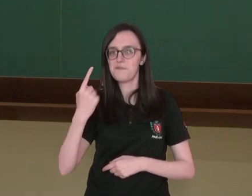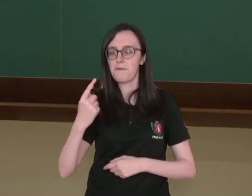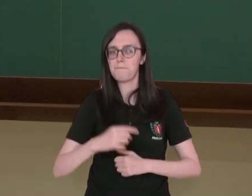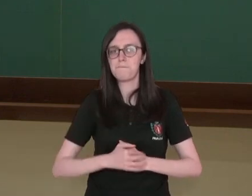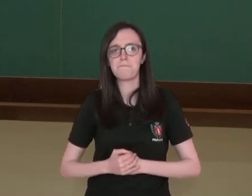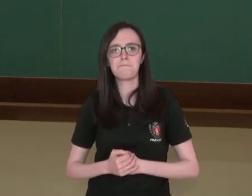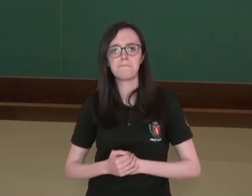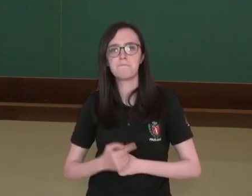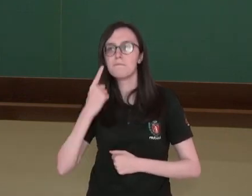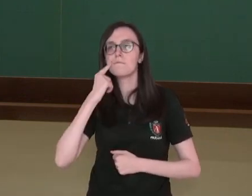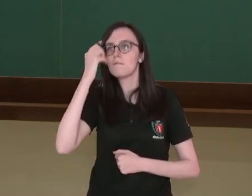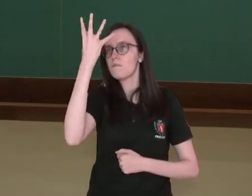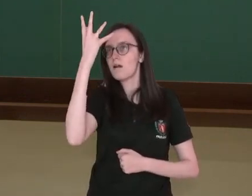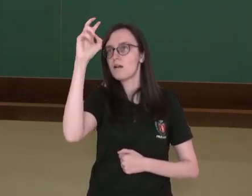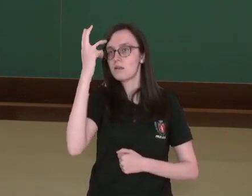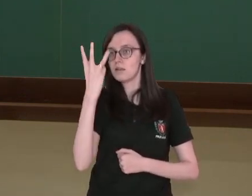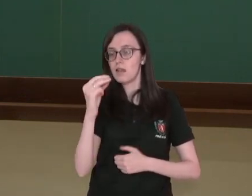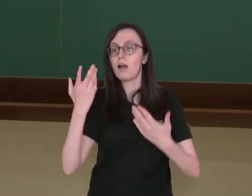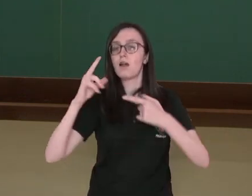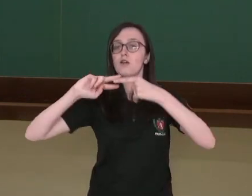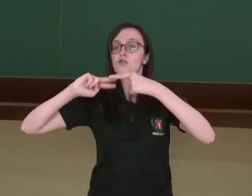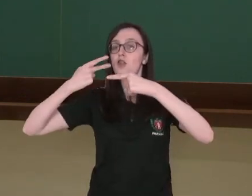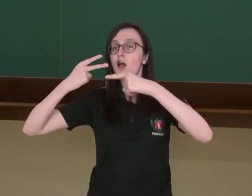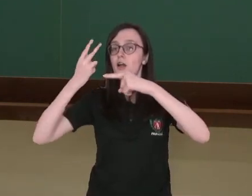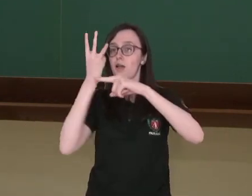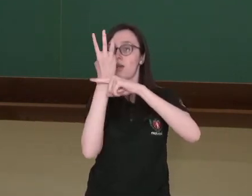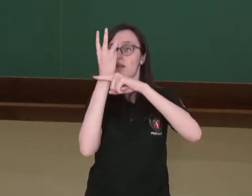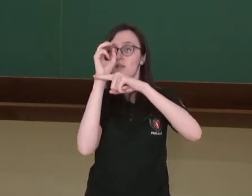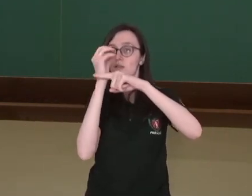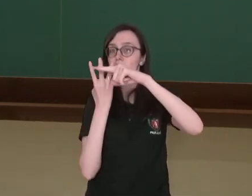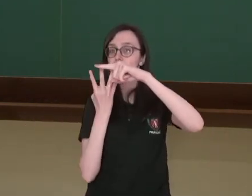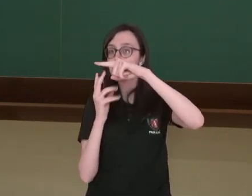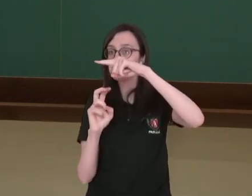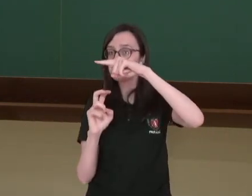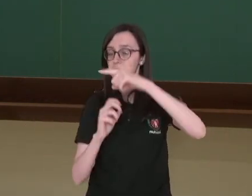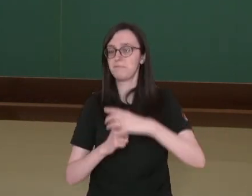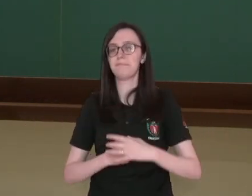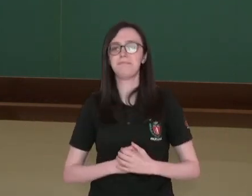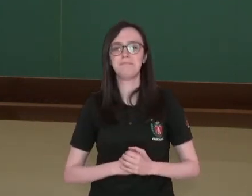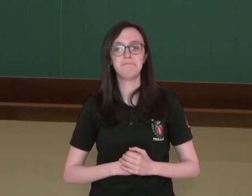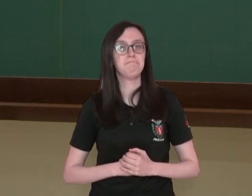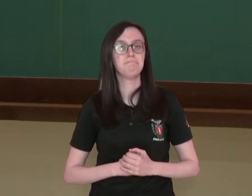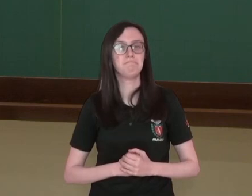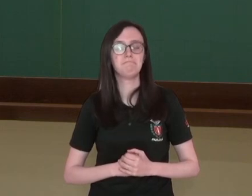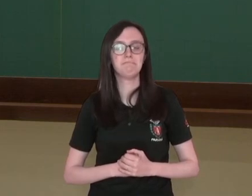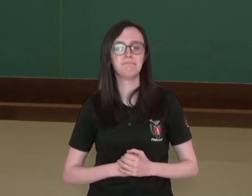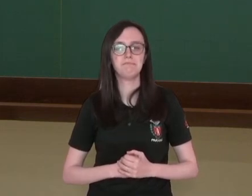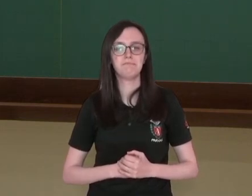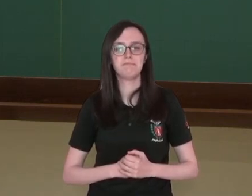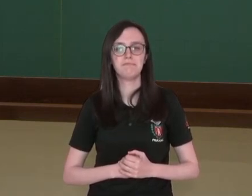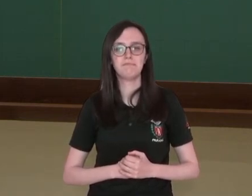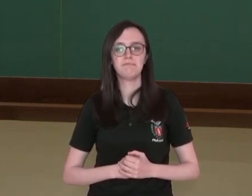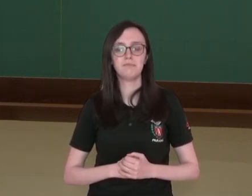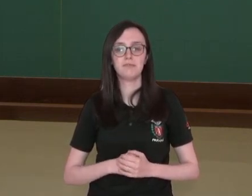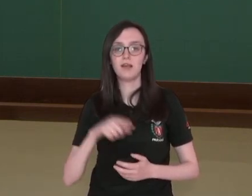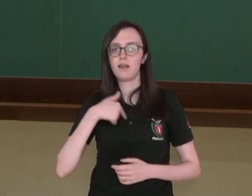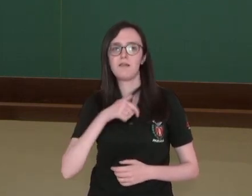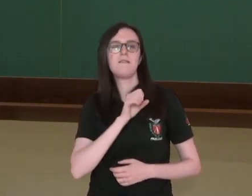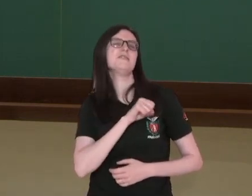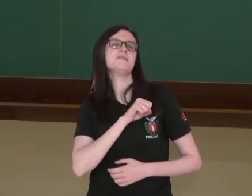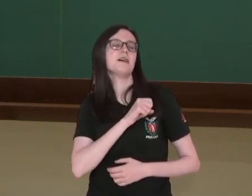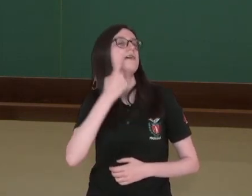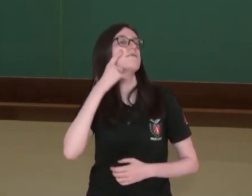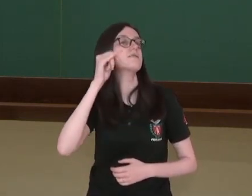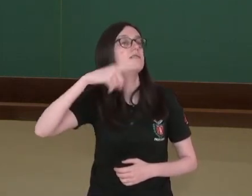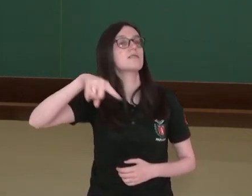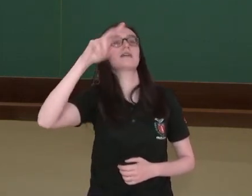razão. Então, estava 45 por 30, fazendo o inverso, vai dar 30 por 45. De propósito, eu fiz para ver se